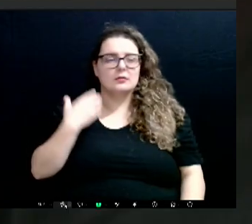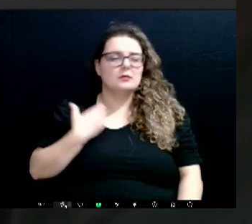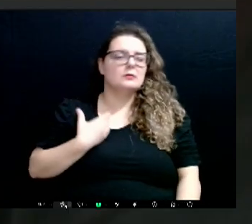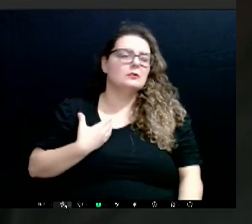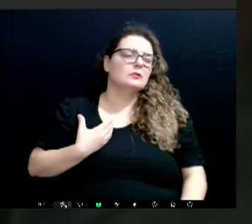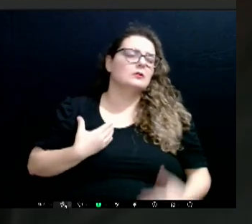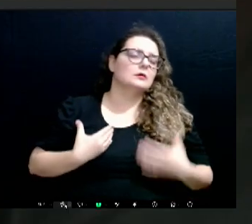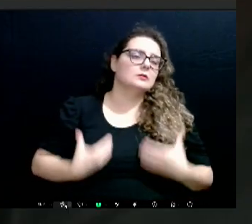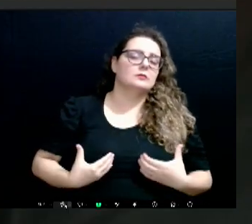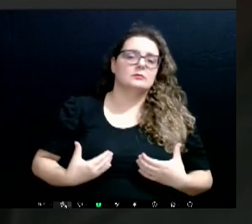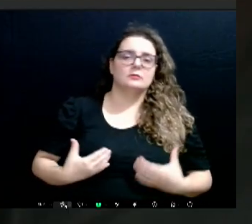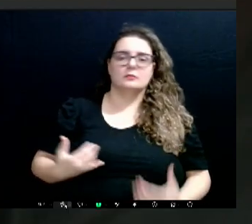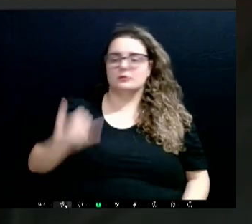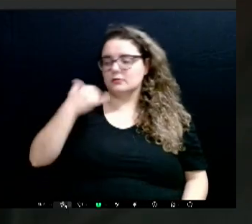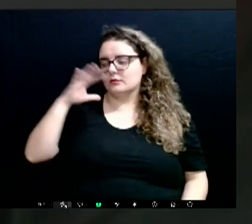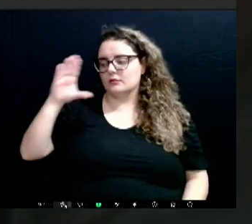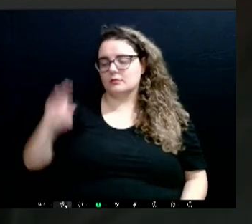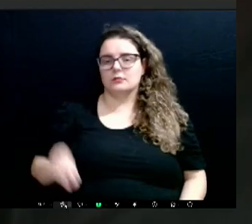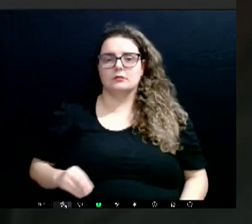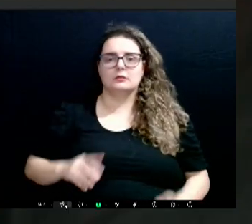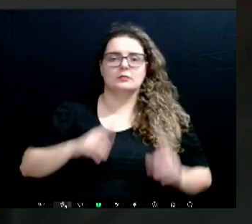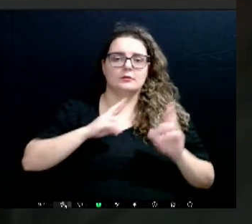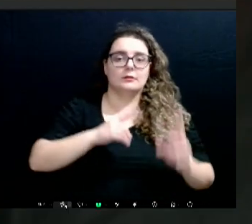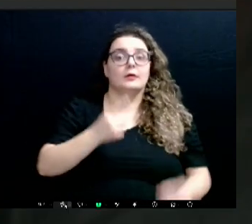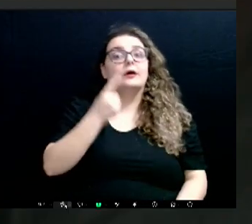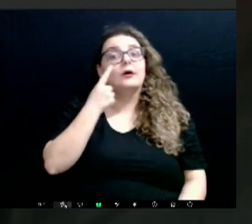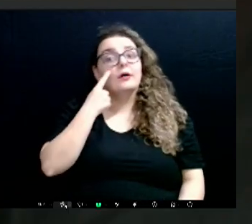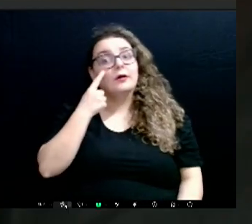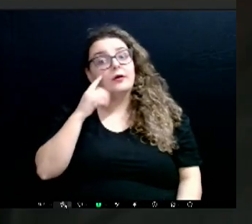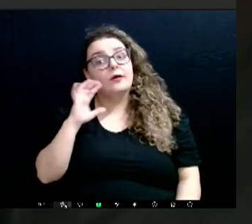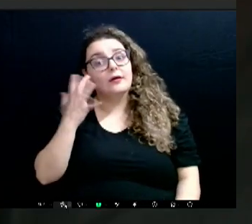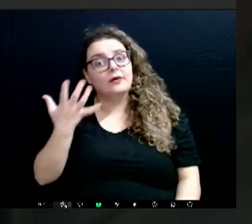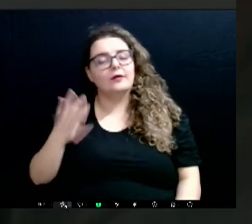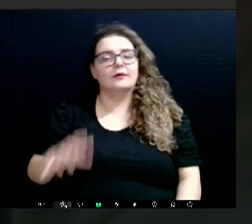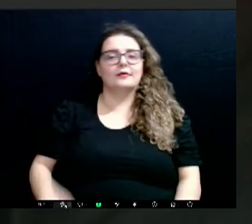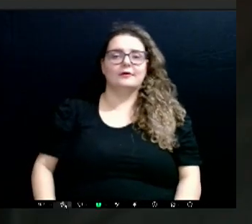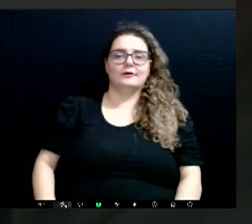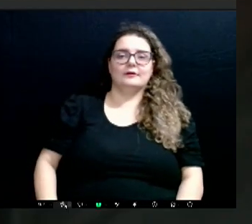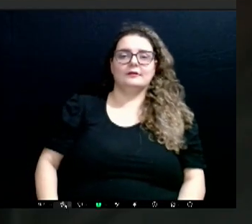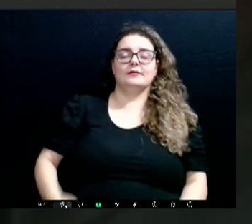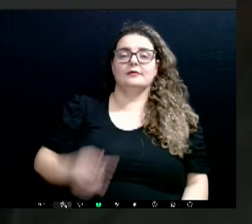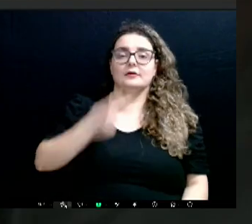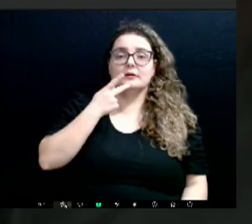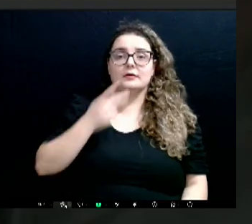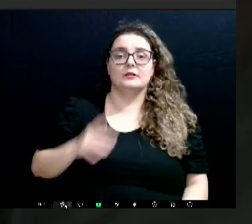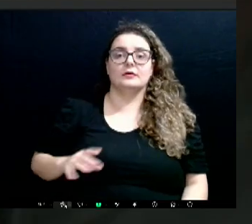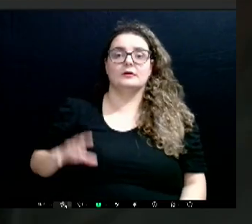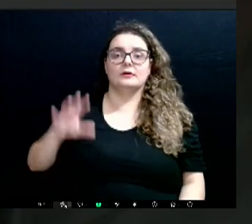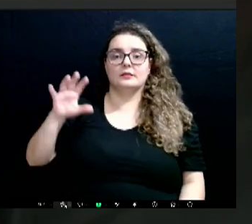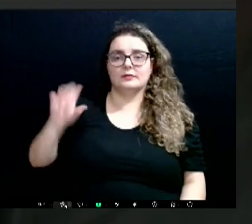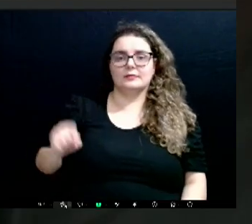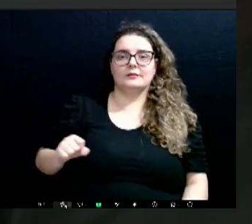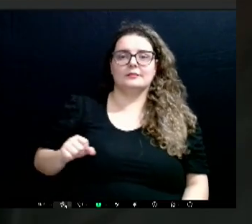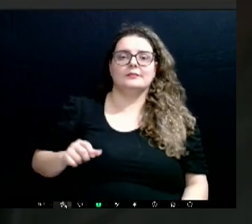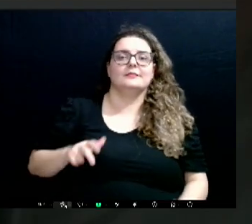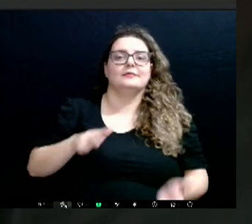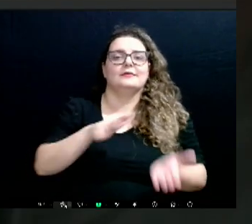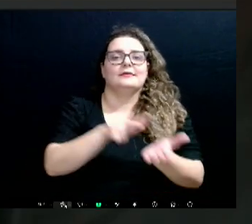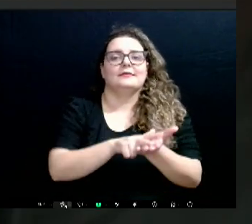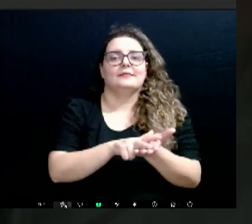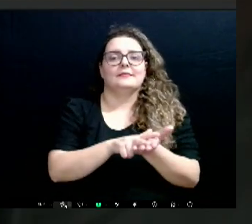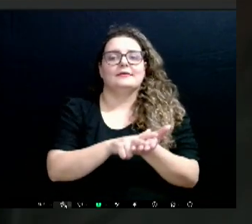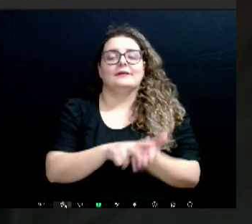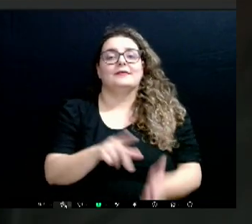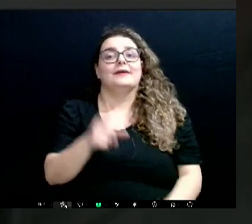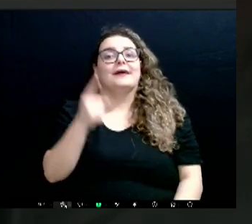vou dormir. Daí, olha o que aconteceu, gente. Vou contar. Eu desliguei e deitei. Adivinha?